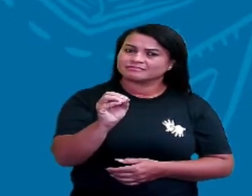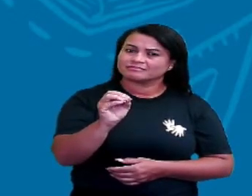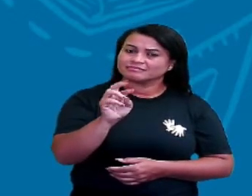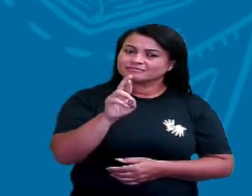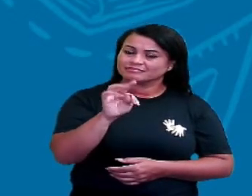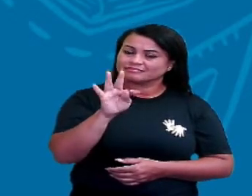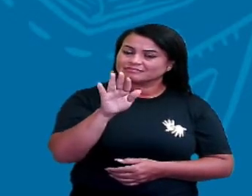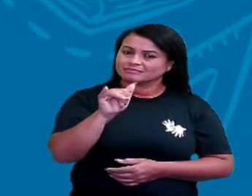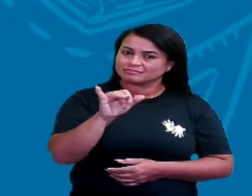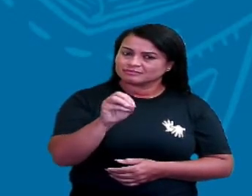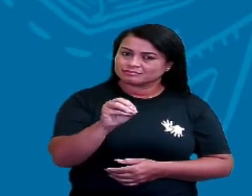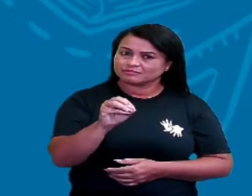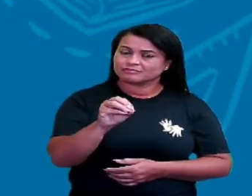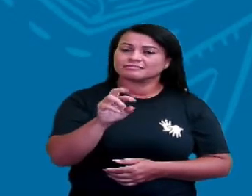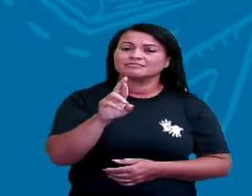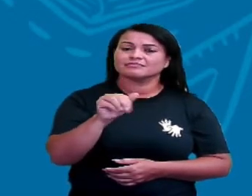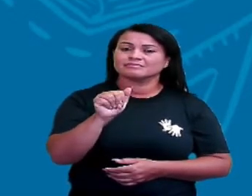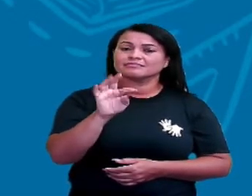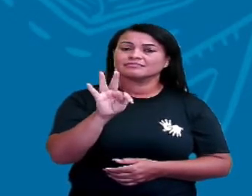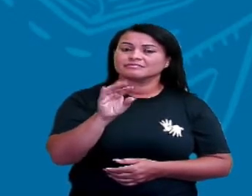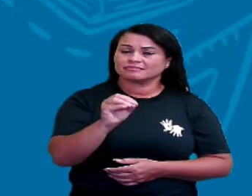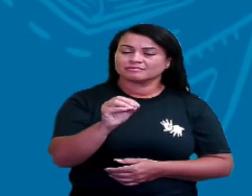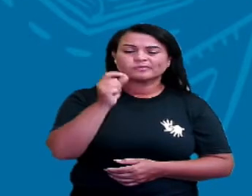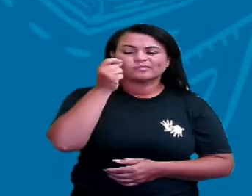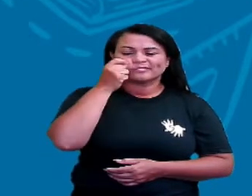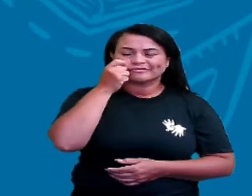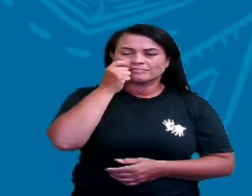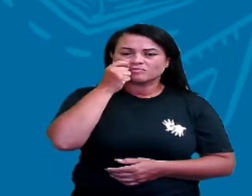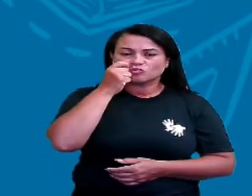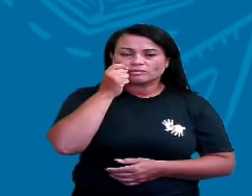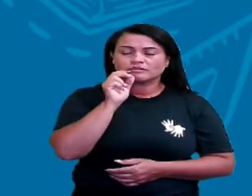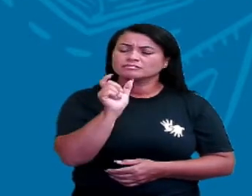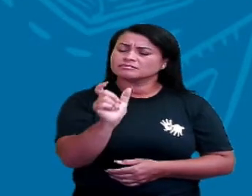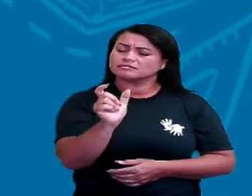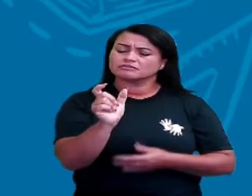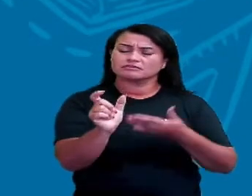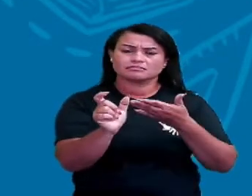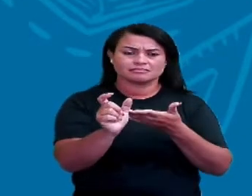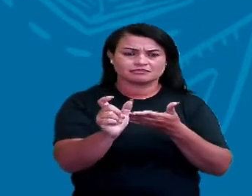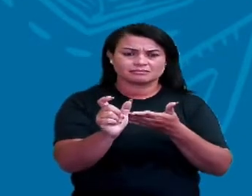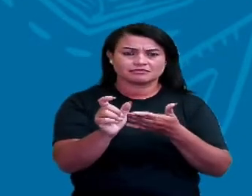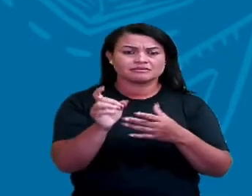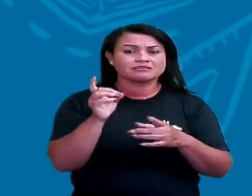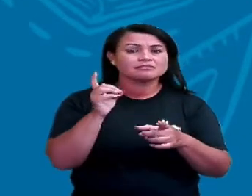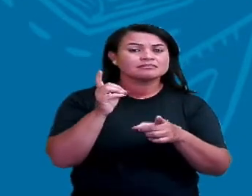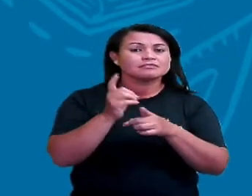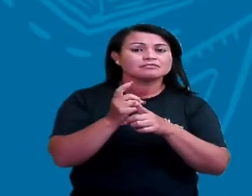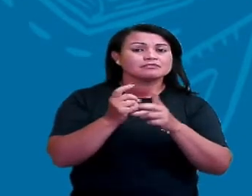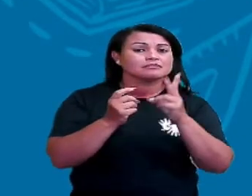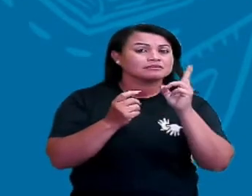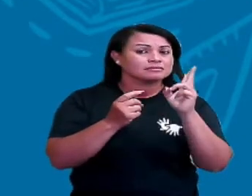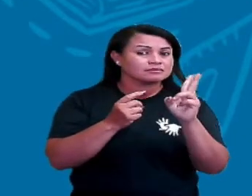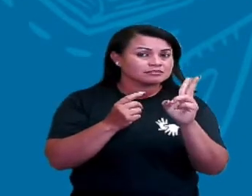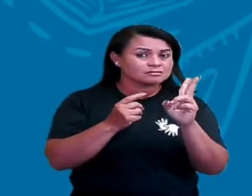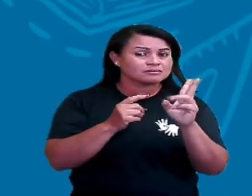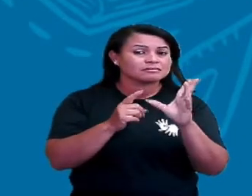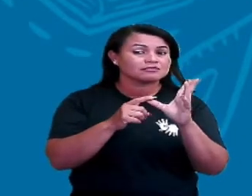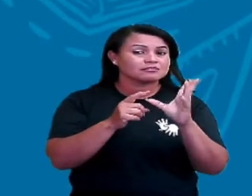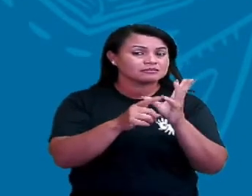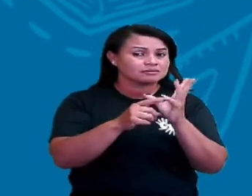R-A-T-O-T-O. Rato. Na palavrinha rato, a gente encontra 2